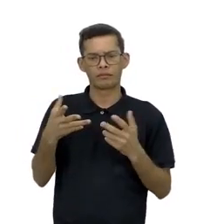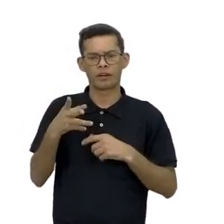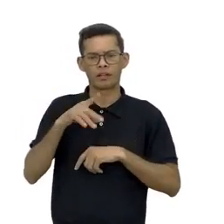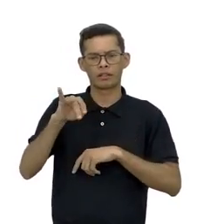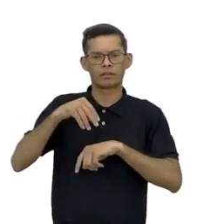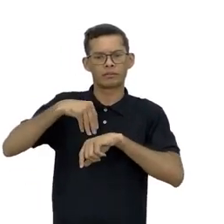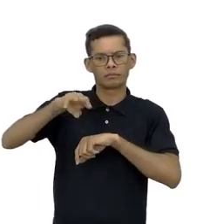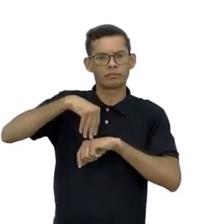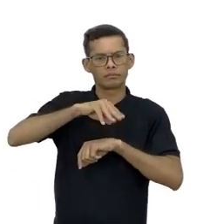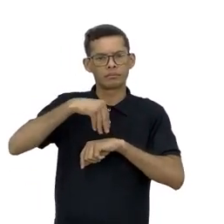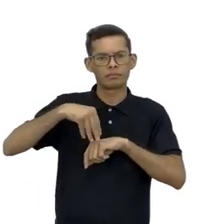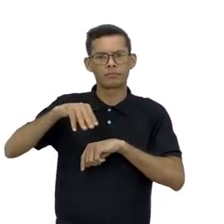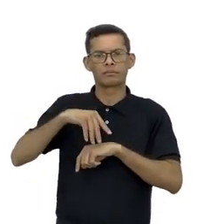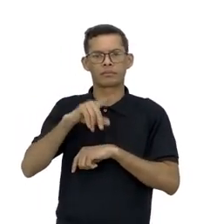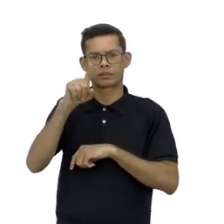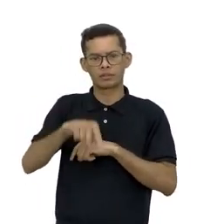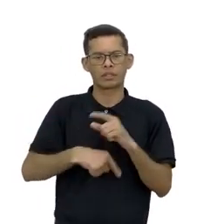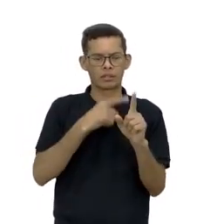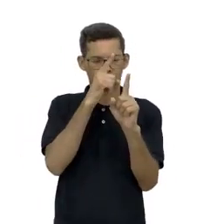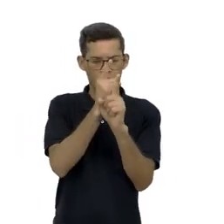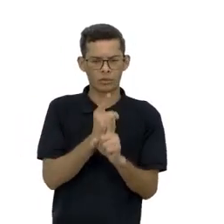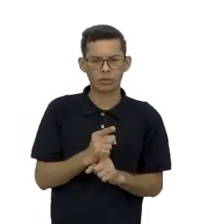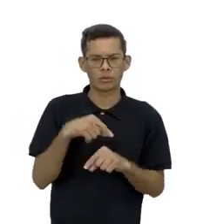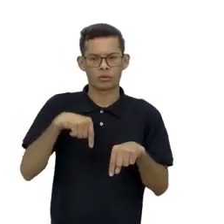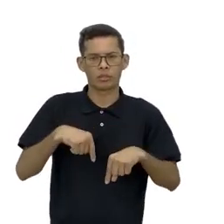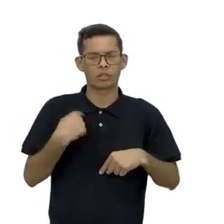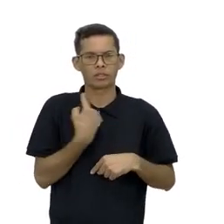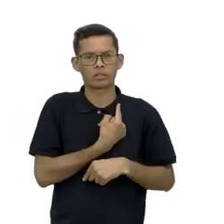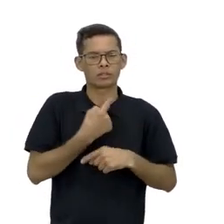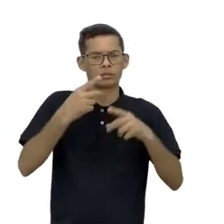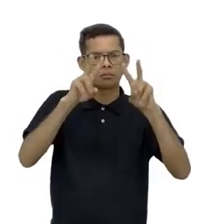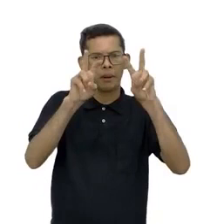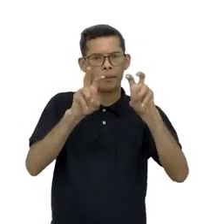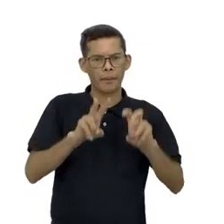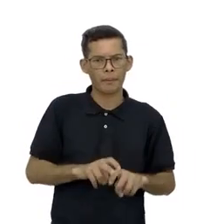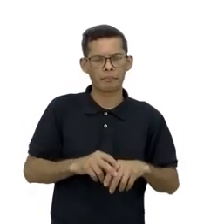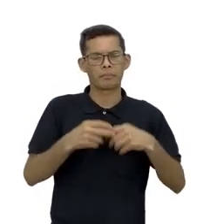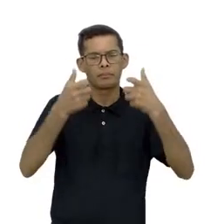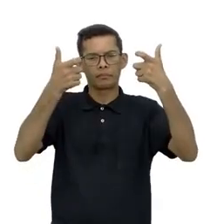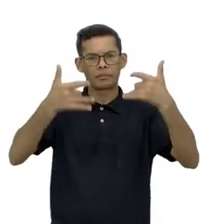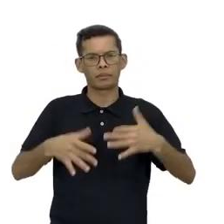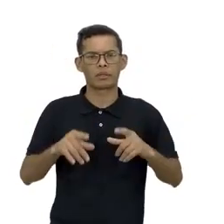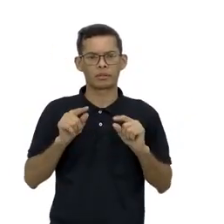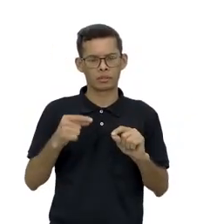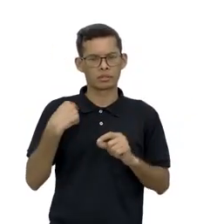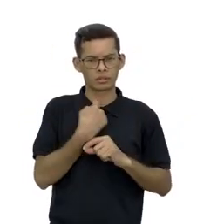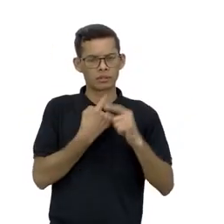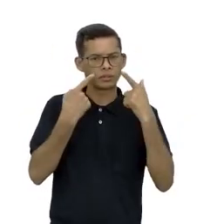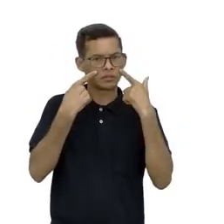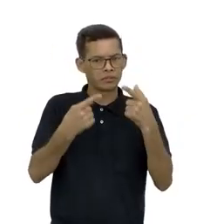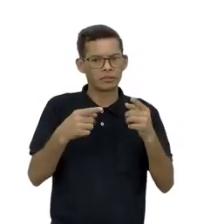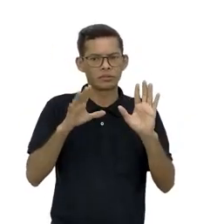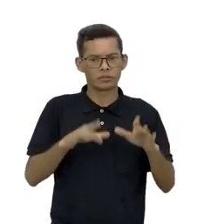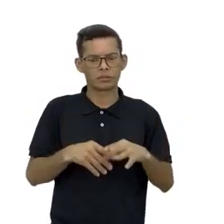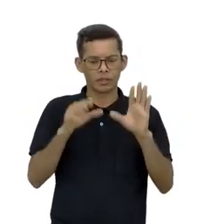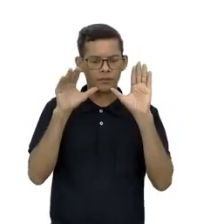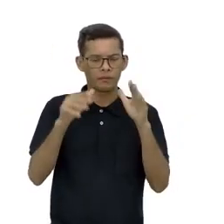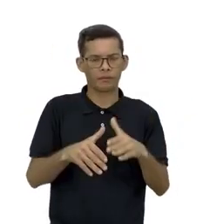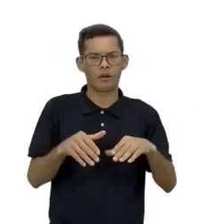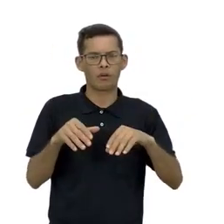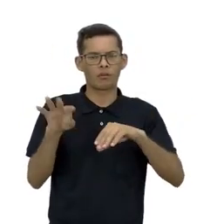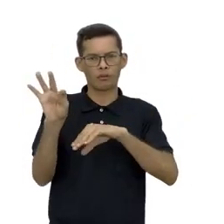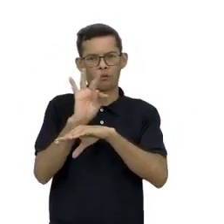dos desdobramentos do encontro que tivemos, né? E, como vimos, o foco formativo